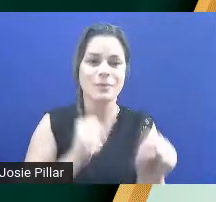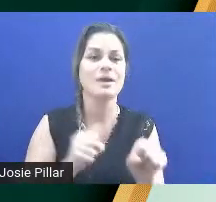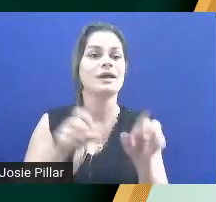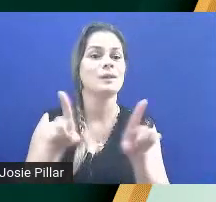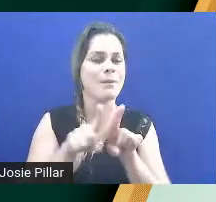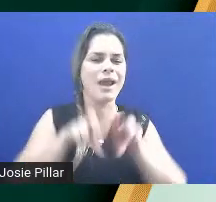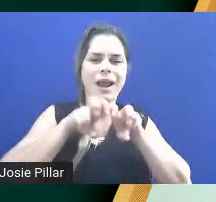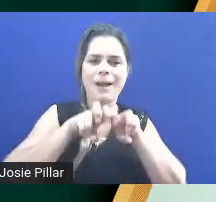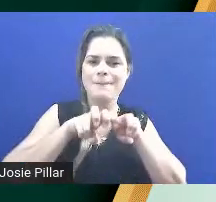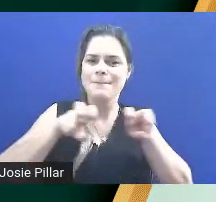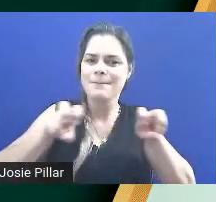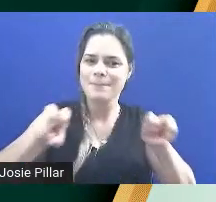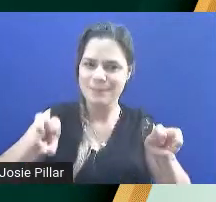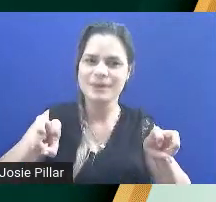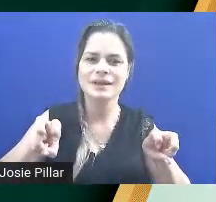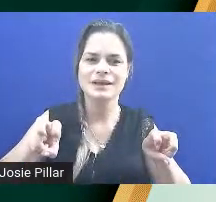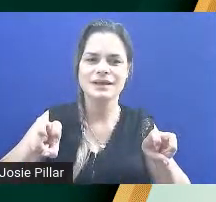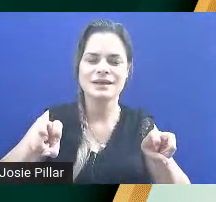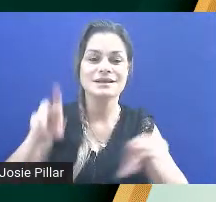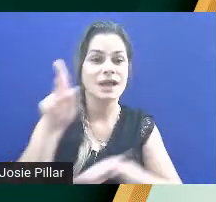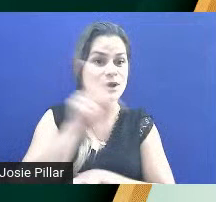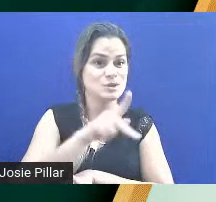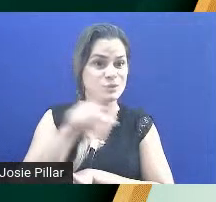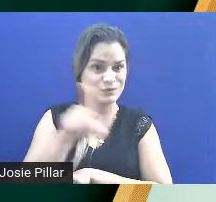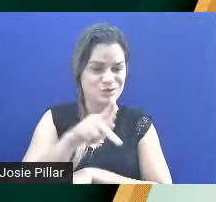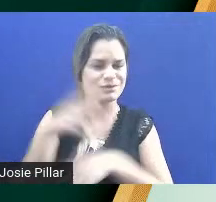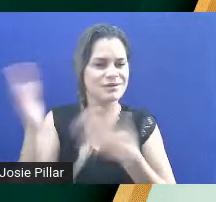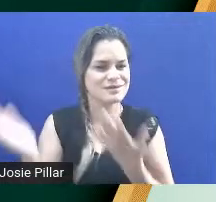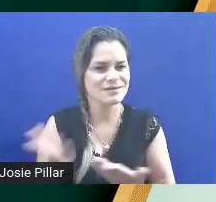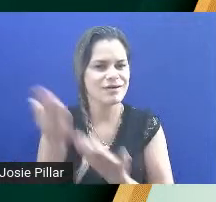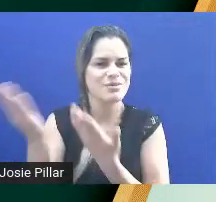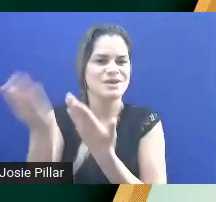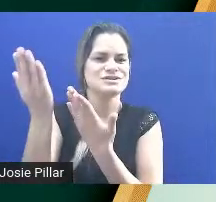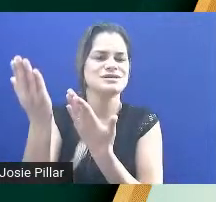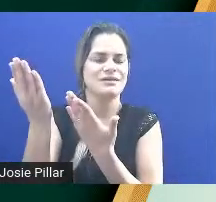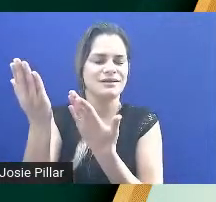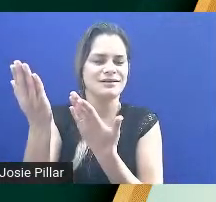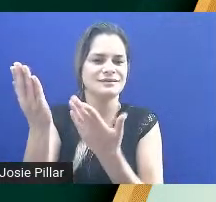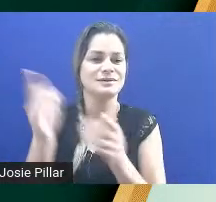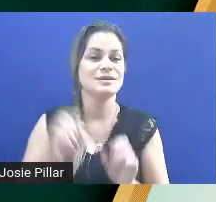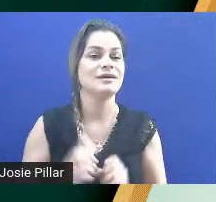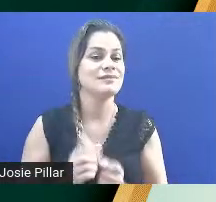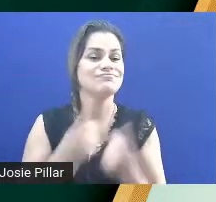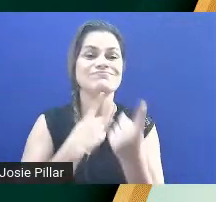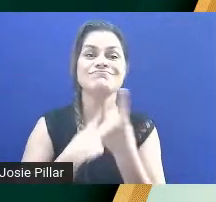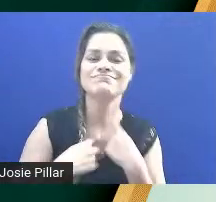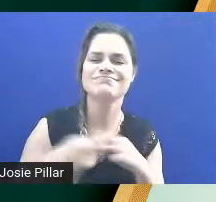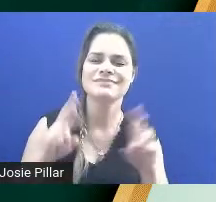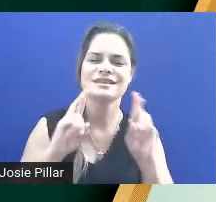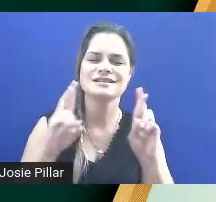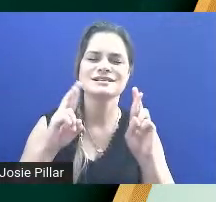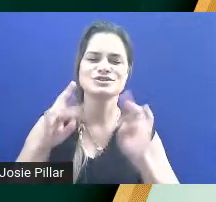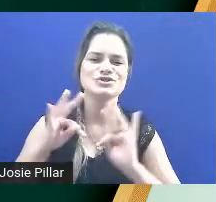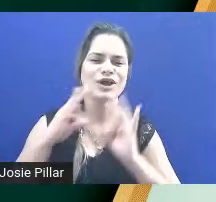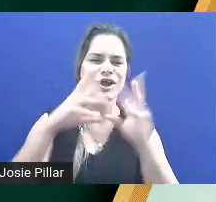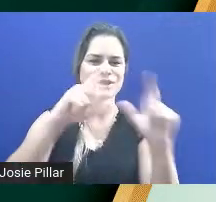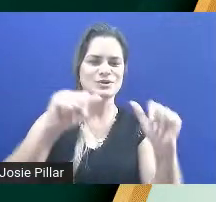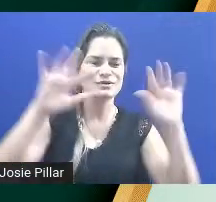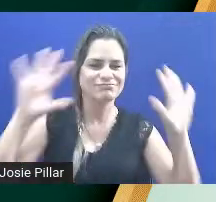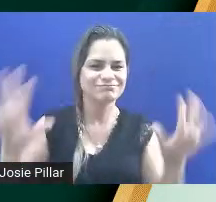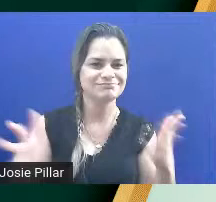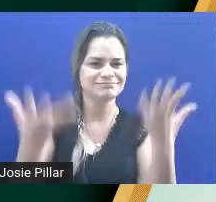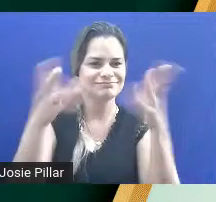mesa e aos professores homenageados presentes, e desejo a todos uma excelente solenidade de